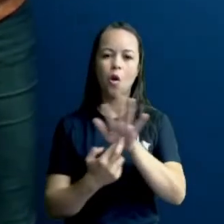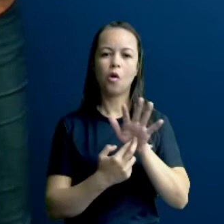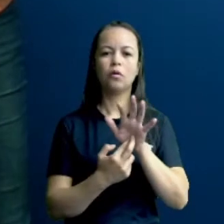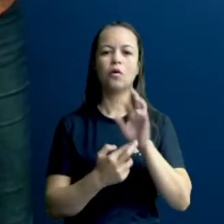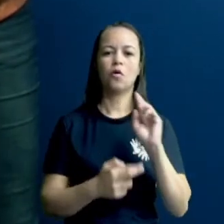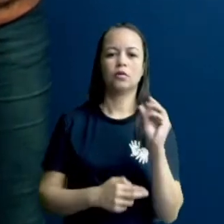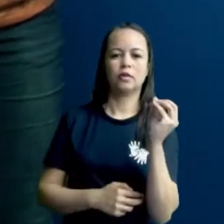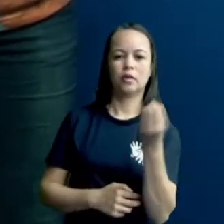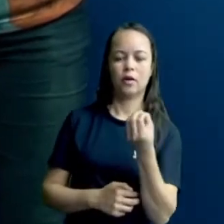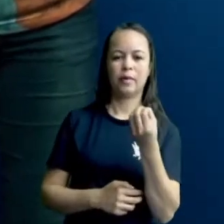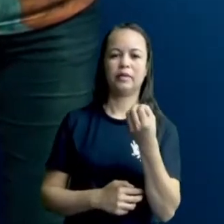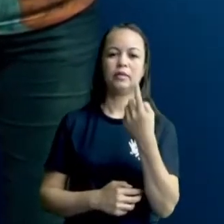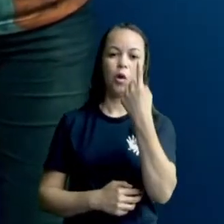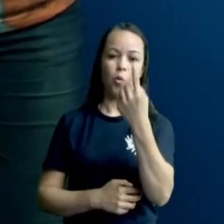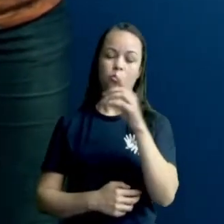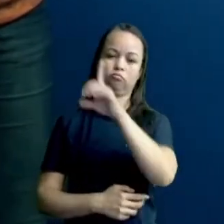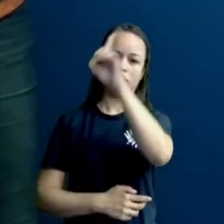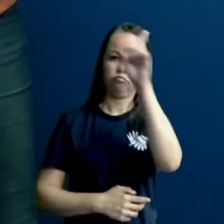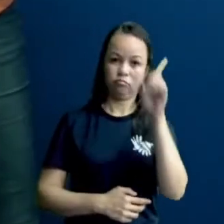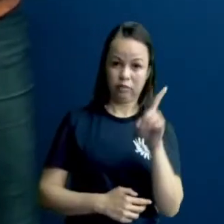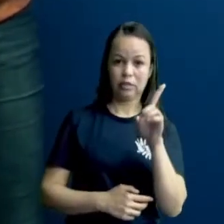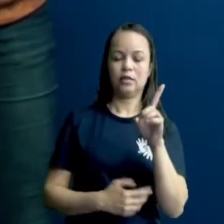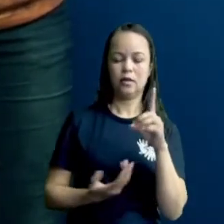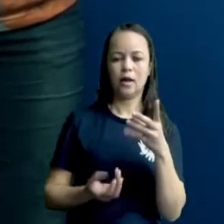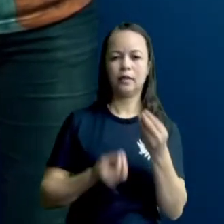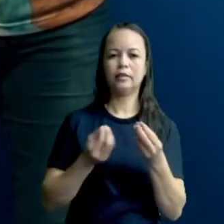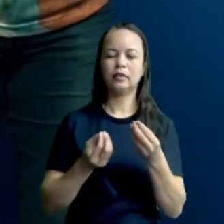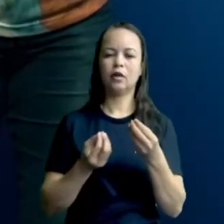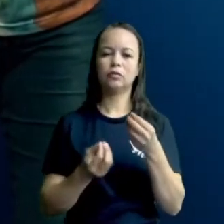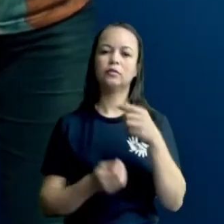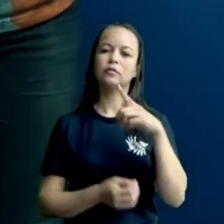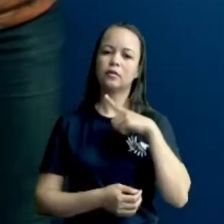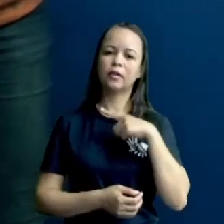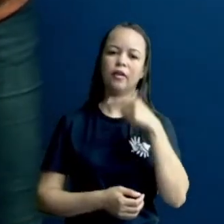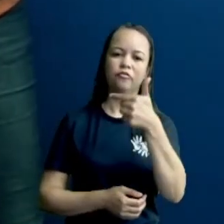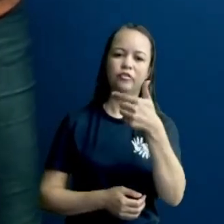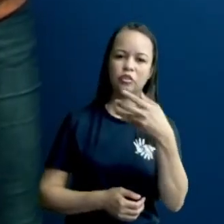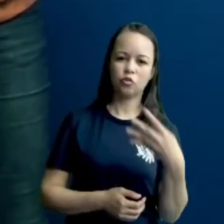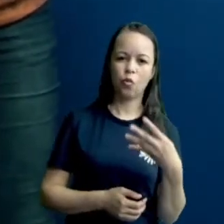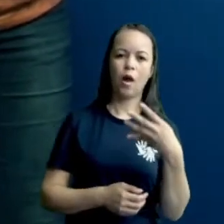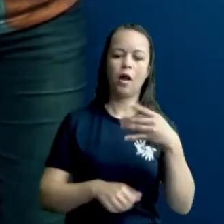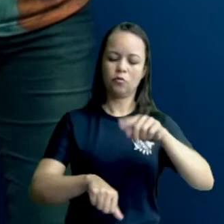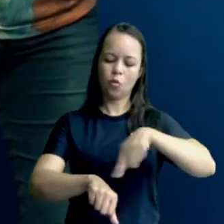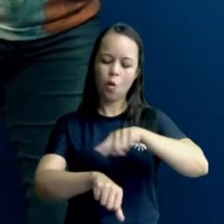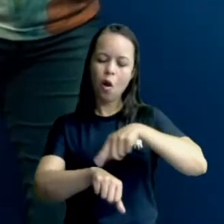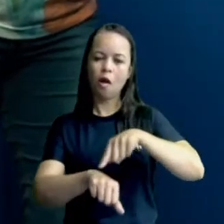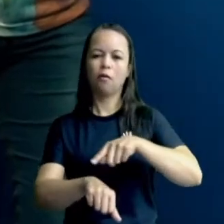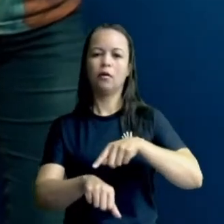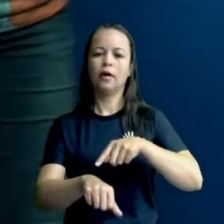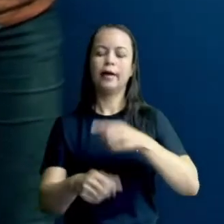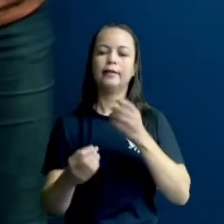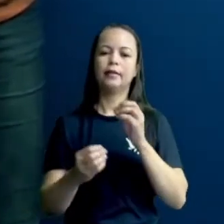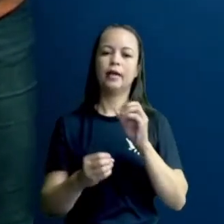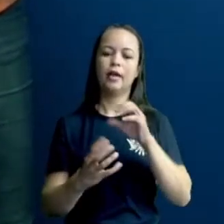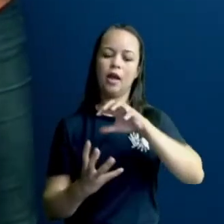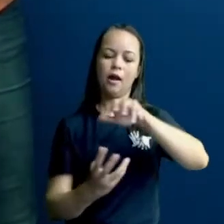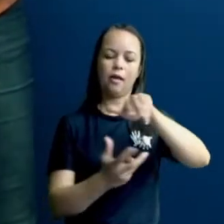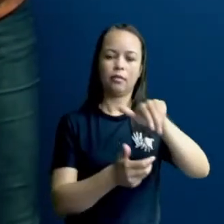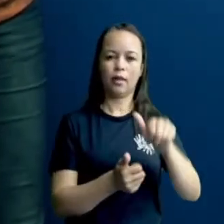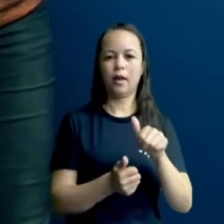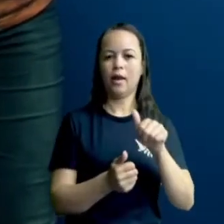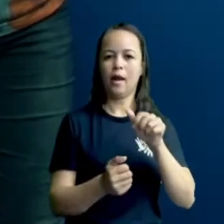um dia, né? O dia tem 24 horas. Então, esse movimento de rotação em que a Terra